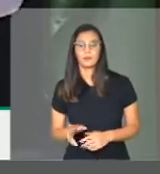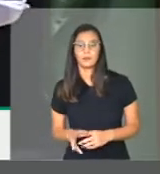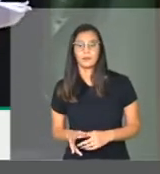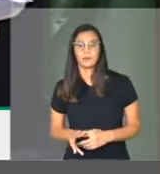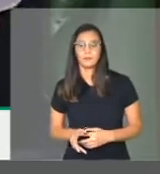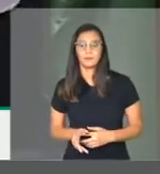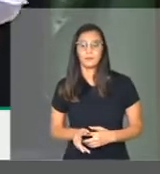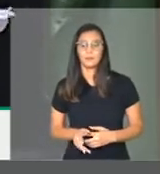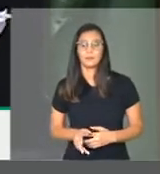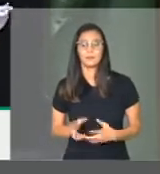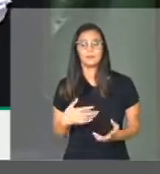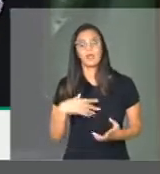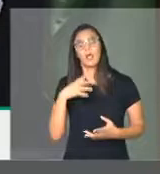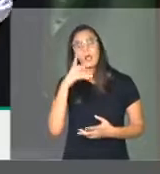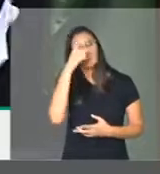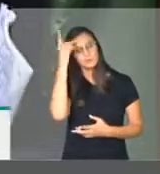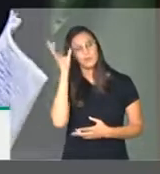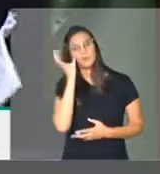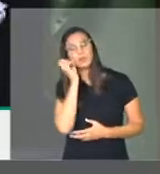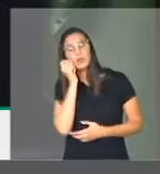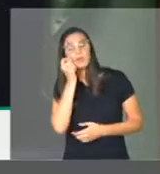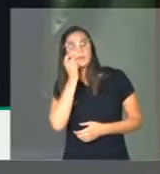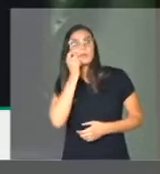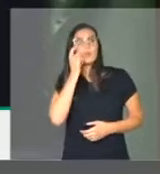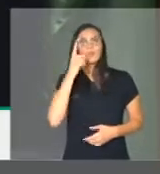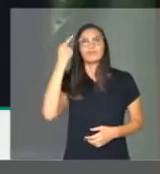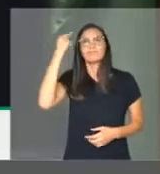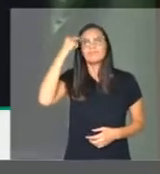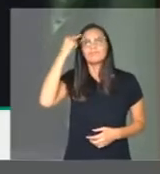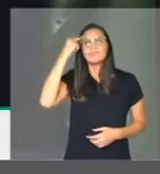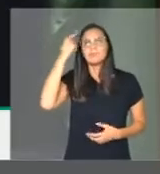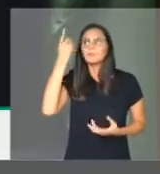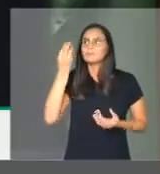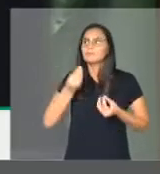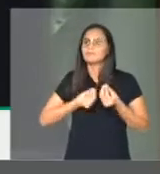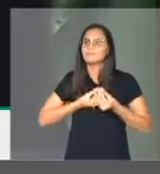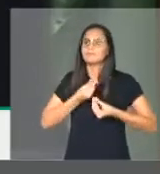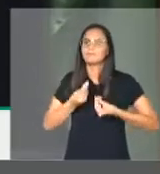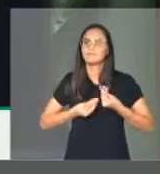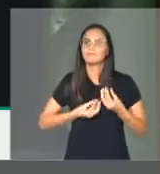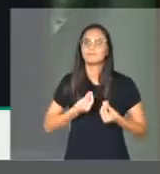que dormem e acordam pensando